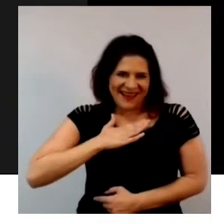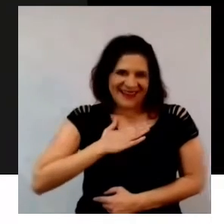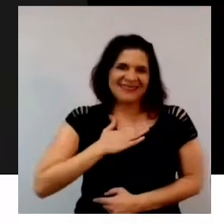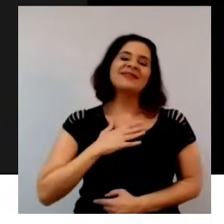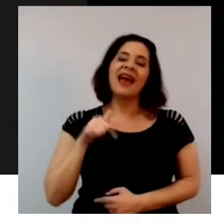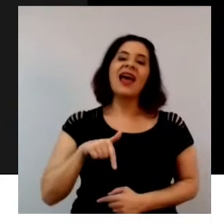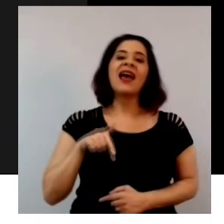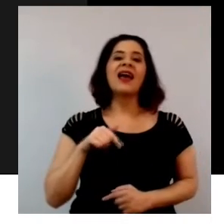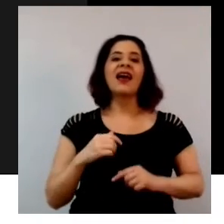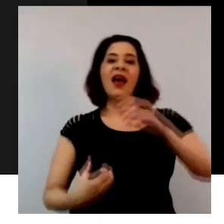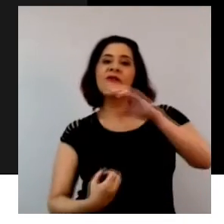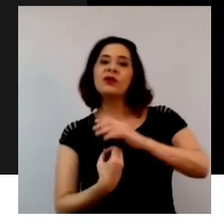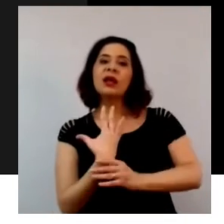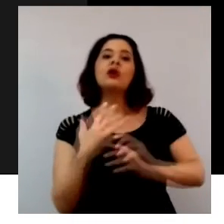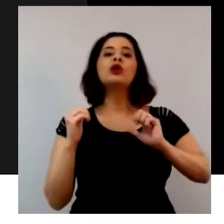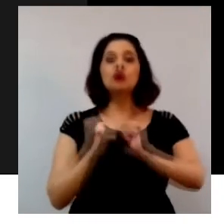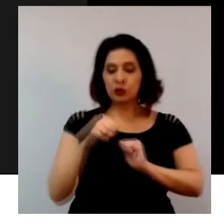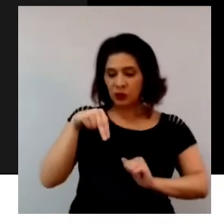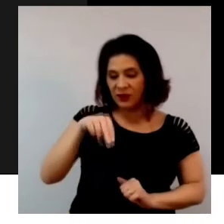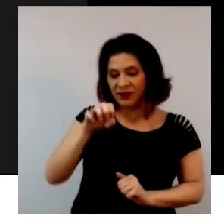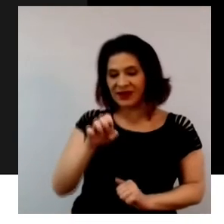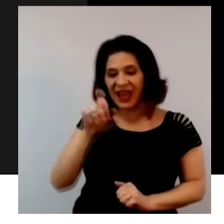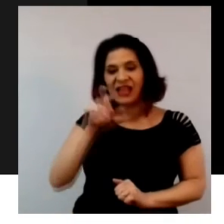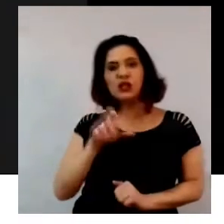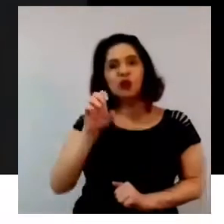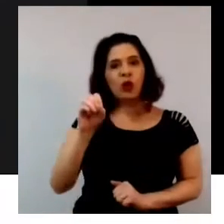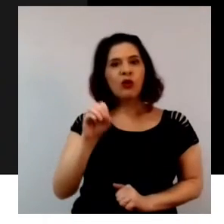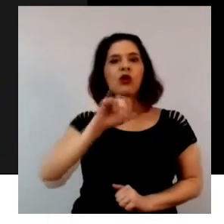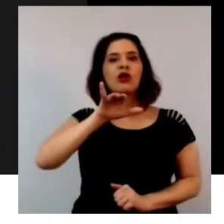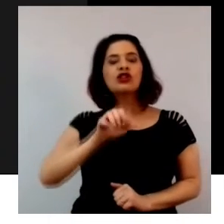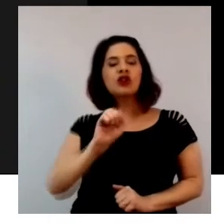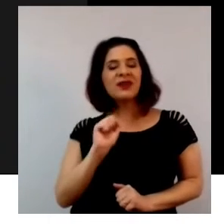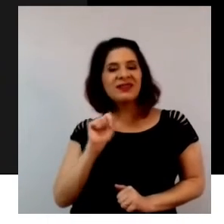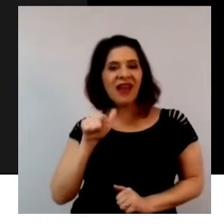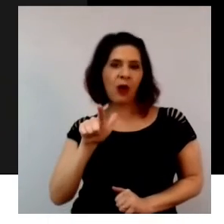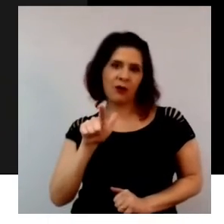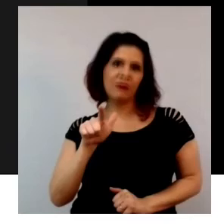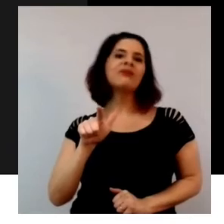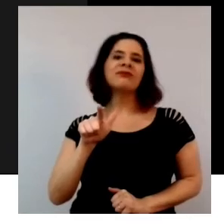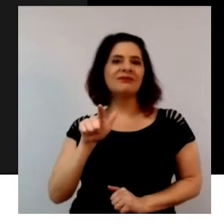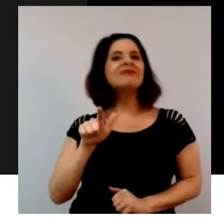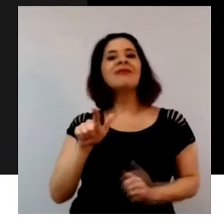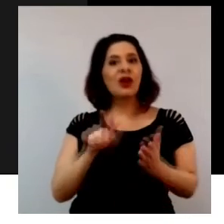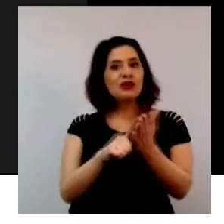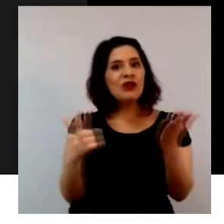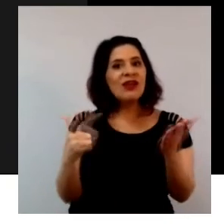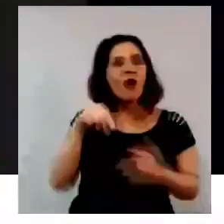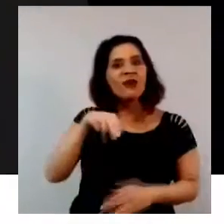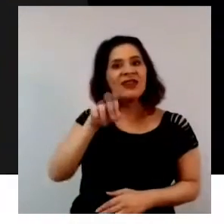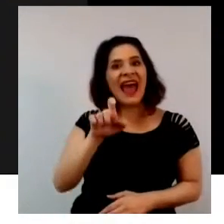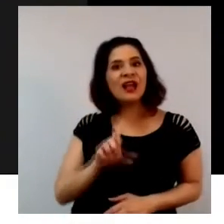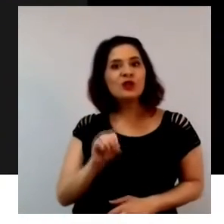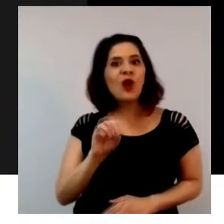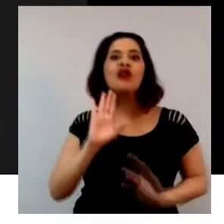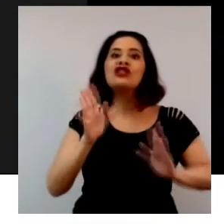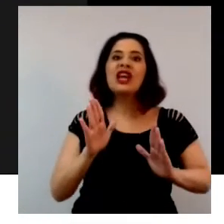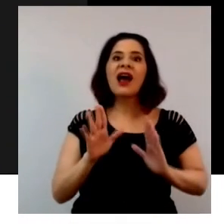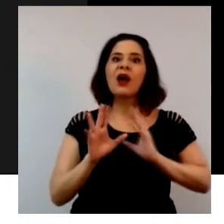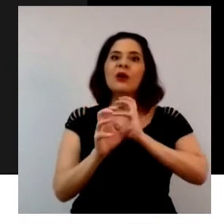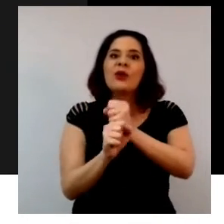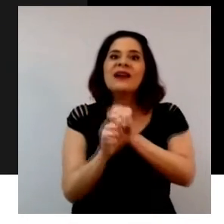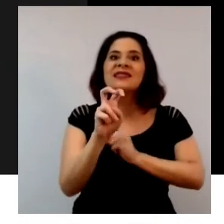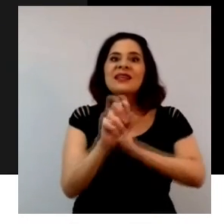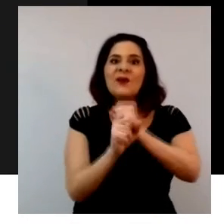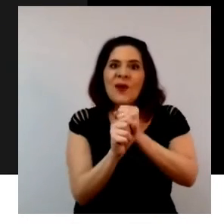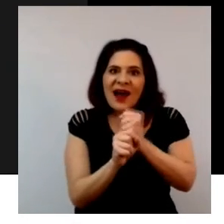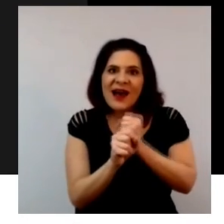Jornal e da Gama Revista. Aliás, o Nexo Jornal hoje faz 5 anos, aniversário de 5 anos, né? Por favor, editor de som,